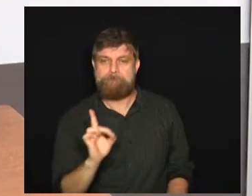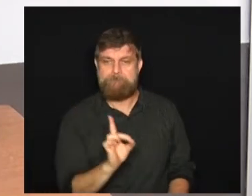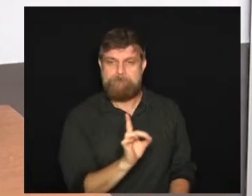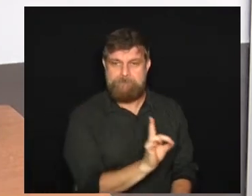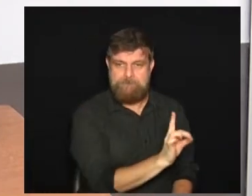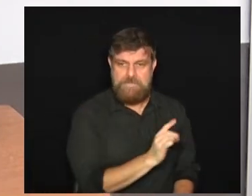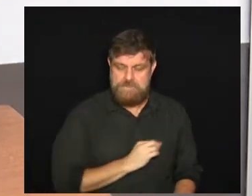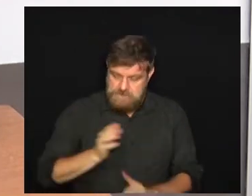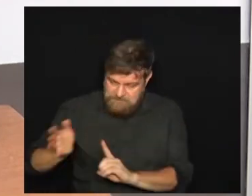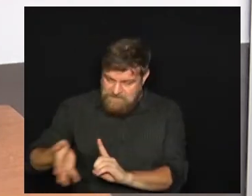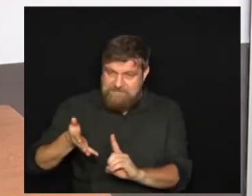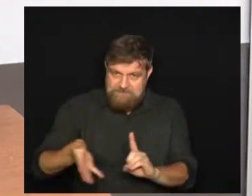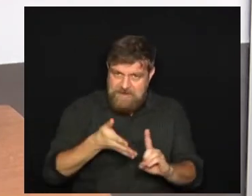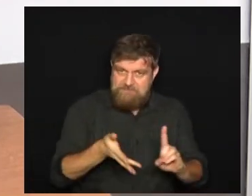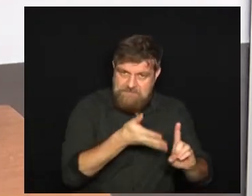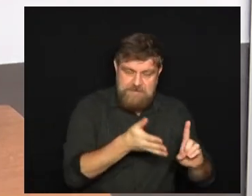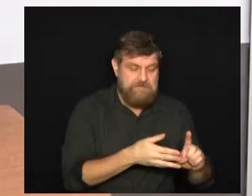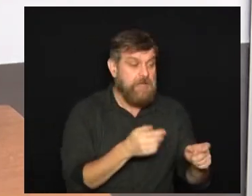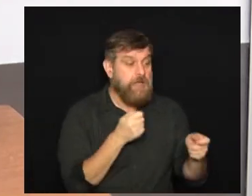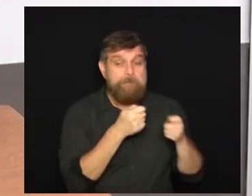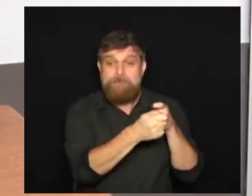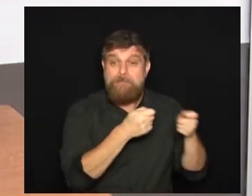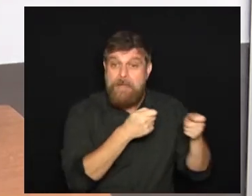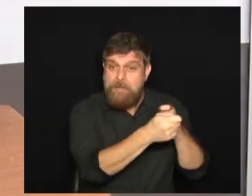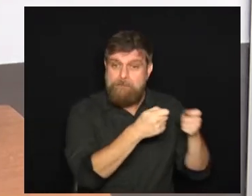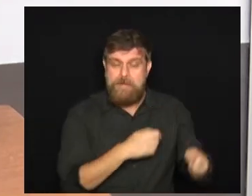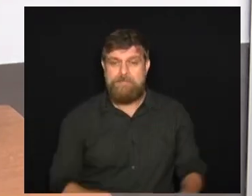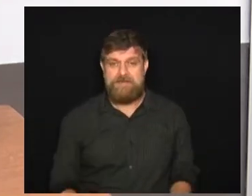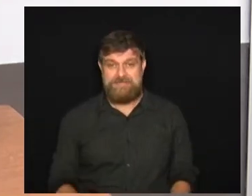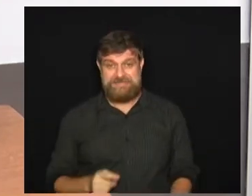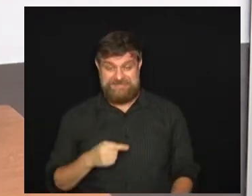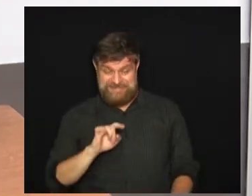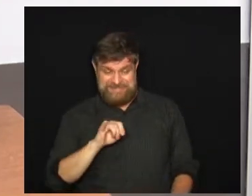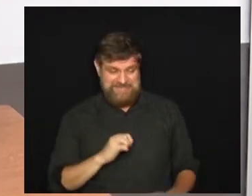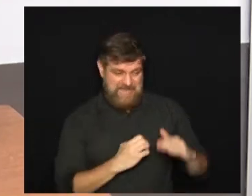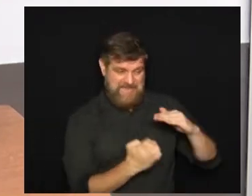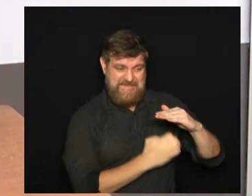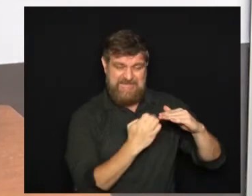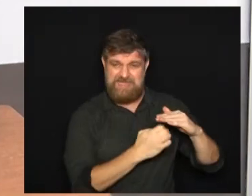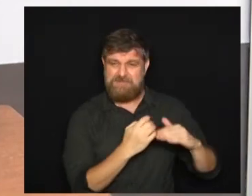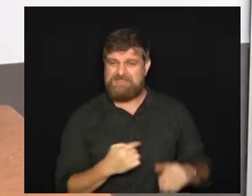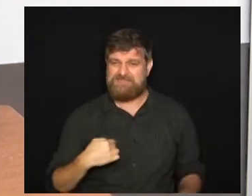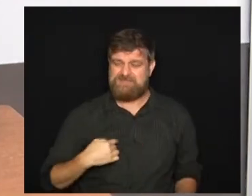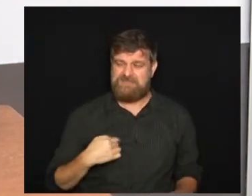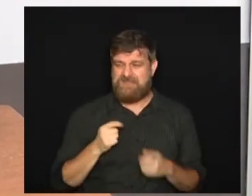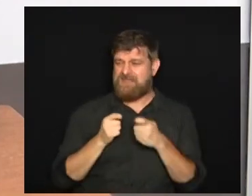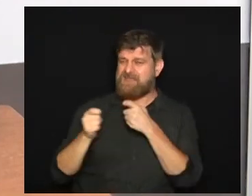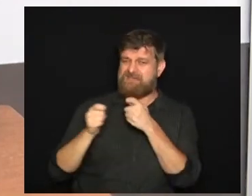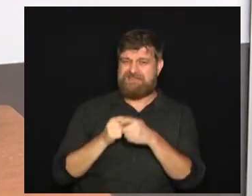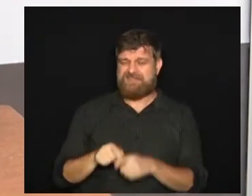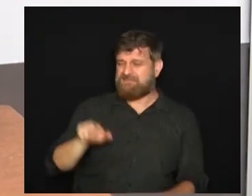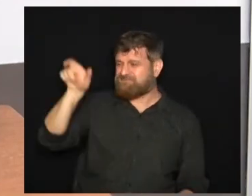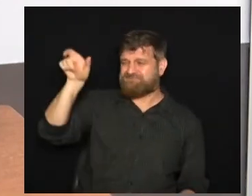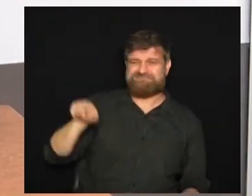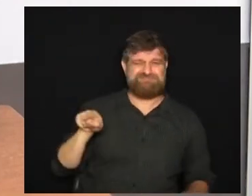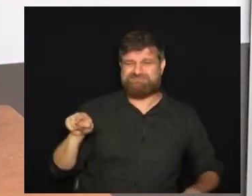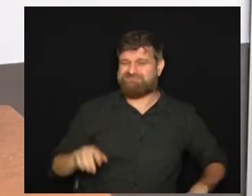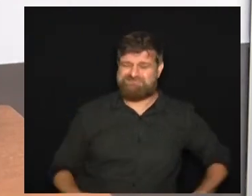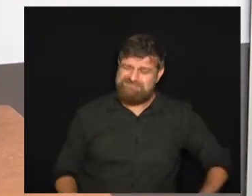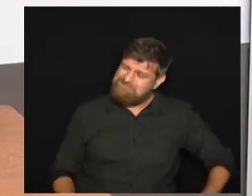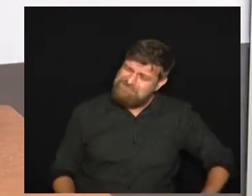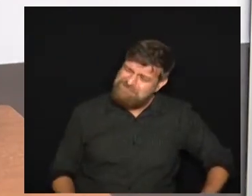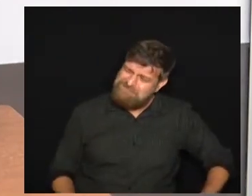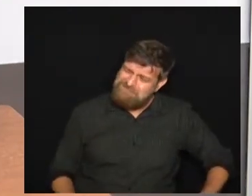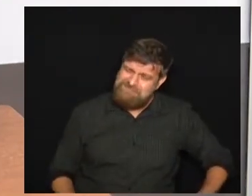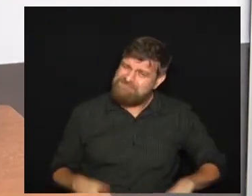o processo seletivo. E durante o processo seletivo, se a empresa ela fala assim, eu fiz a entrevista com o Paulo, mas ele não